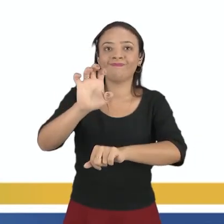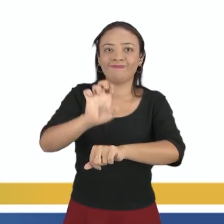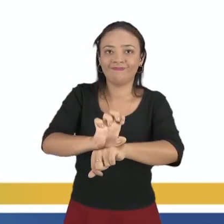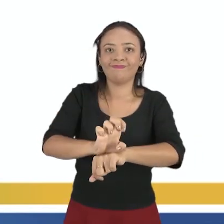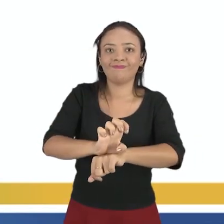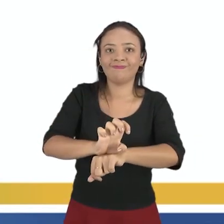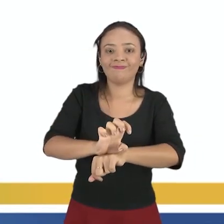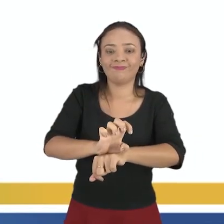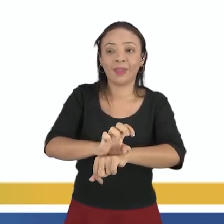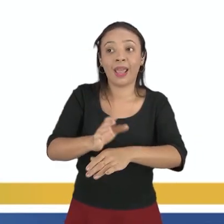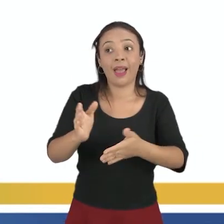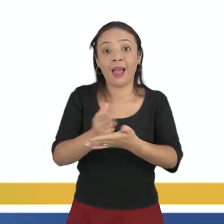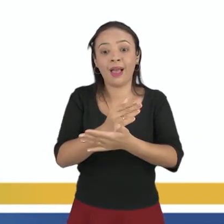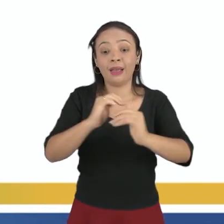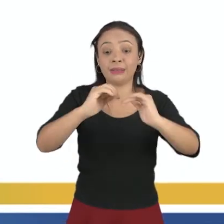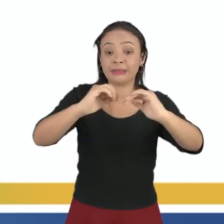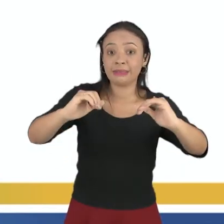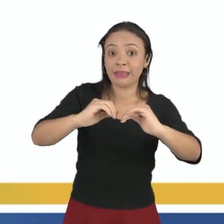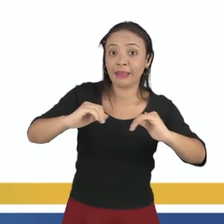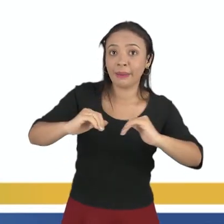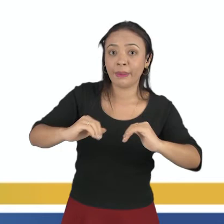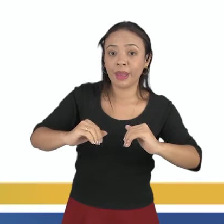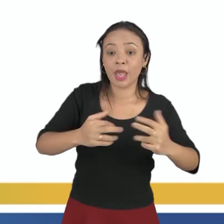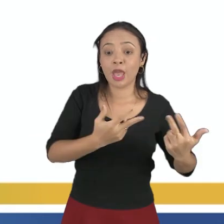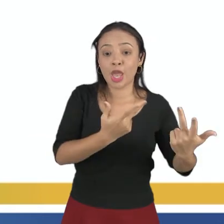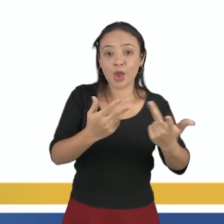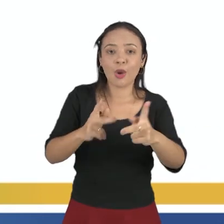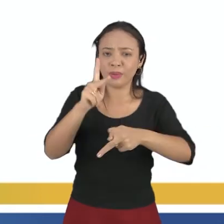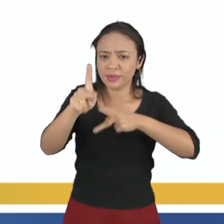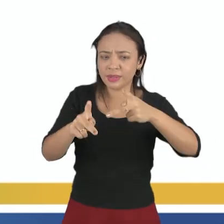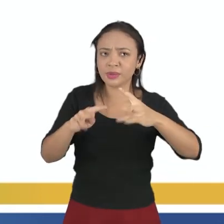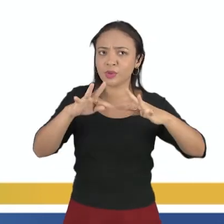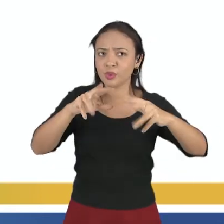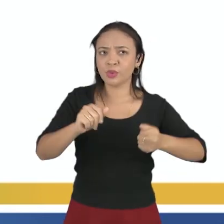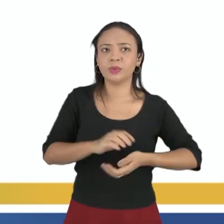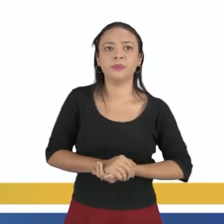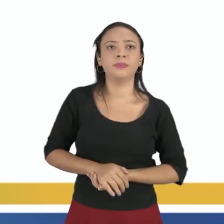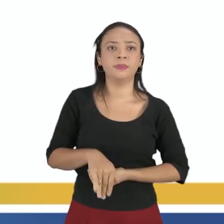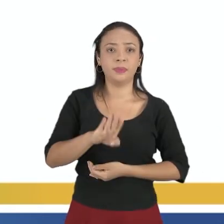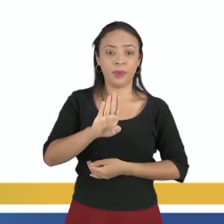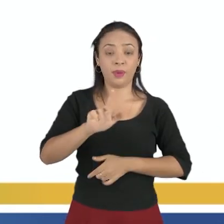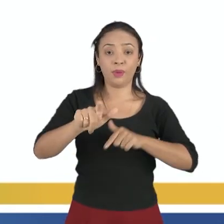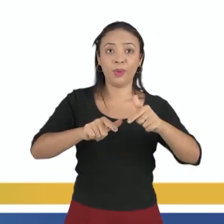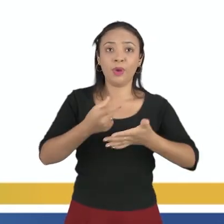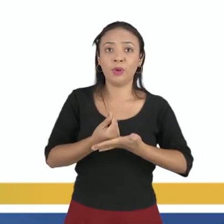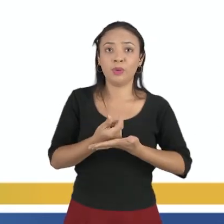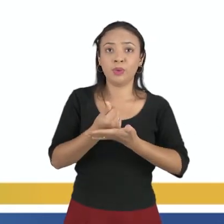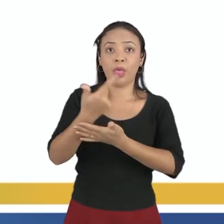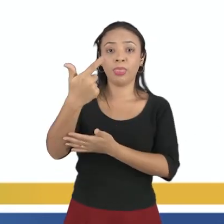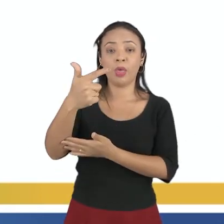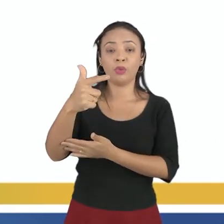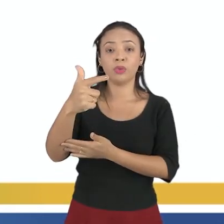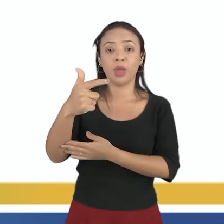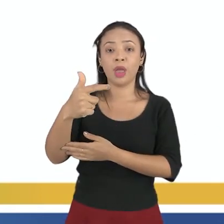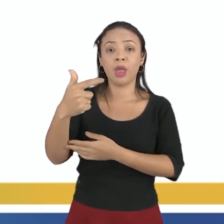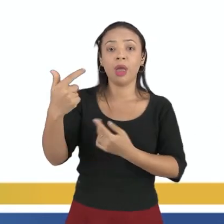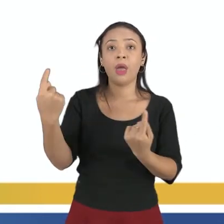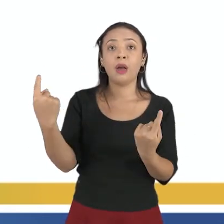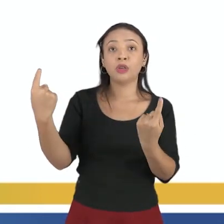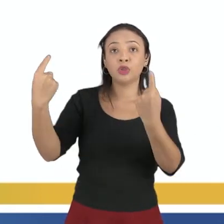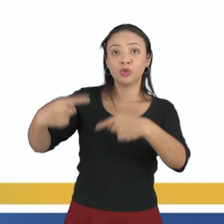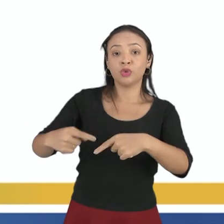e redivididos igualmente para toda a população. Letra B. No trabalho capitalista não existe concorrência nem